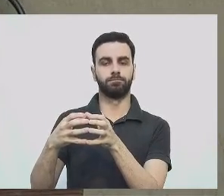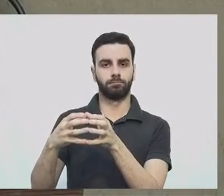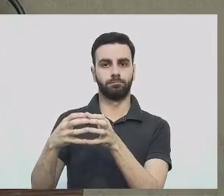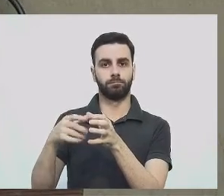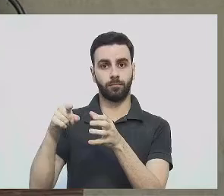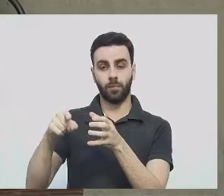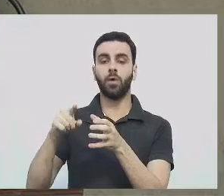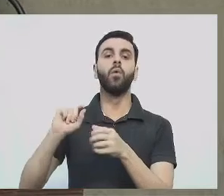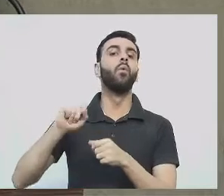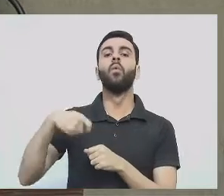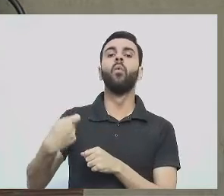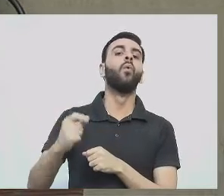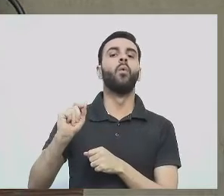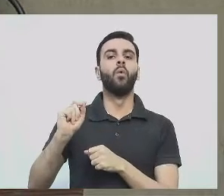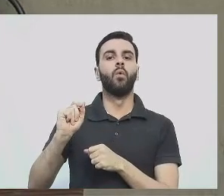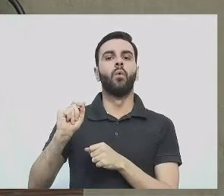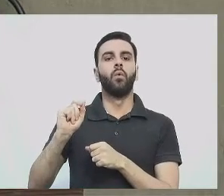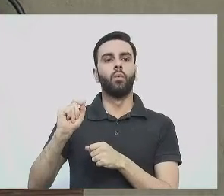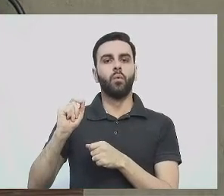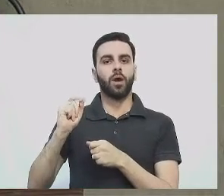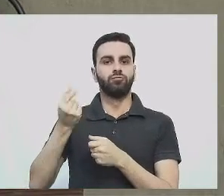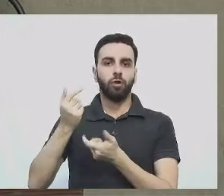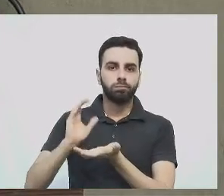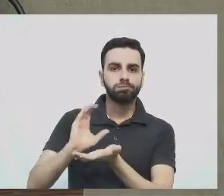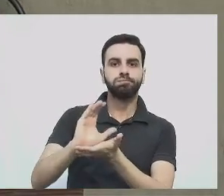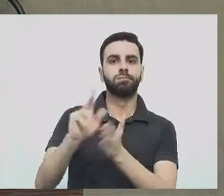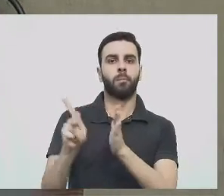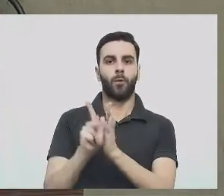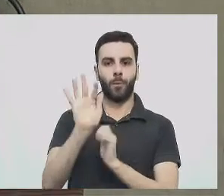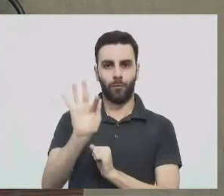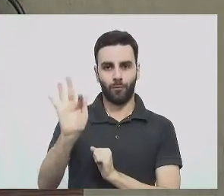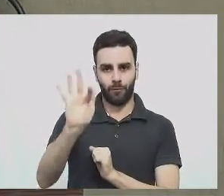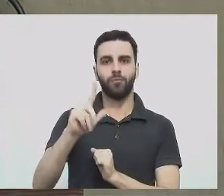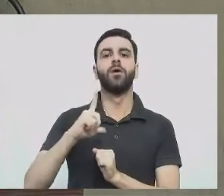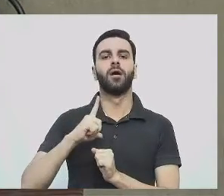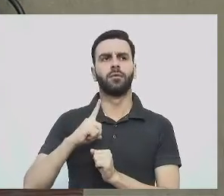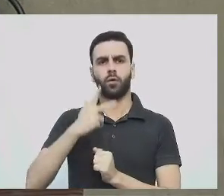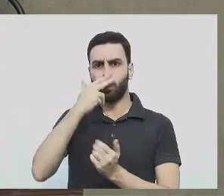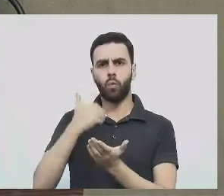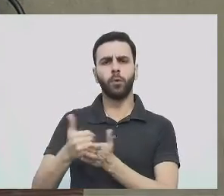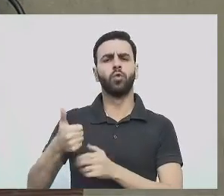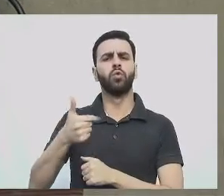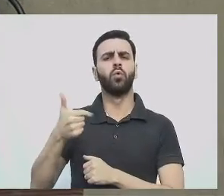que se tornaram os mantenedores da Univiçosa. Começamos com 12